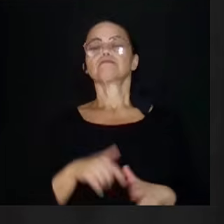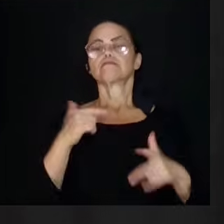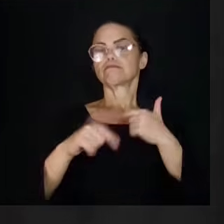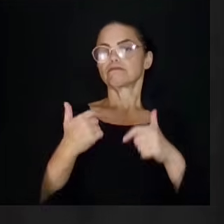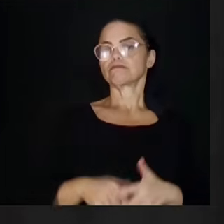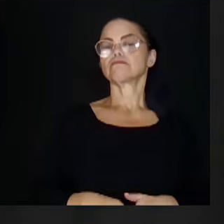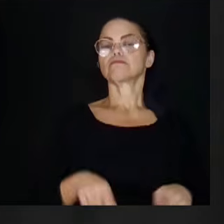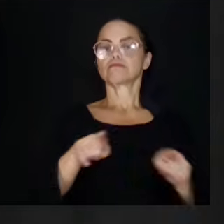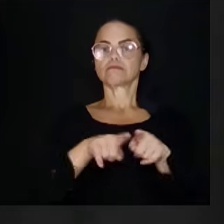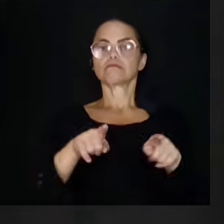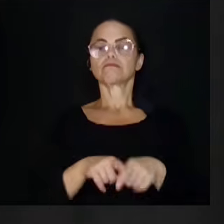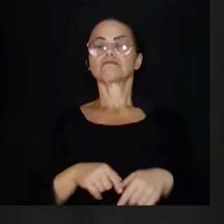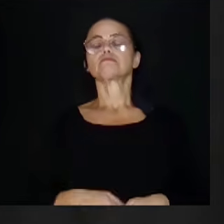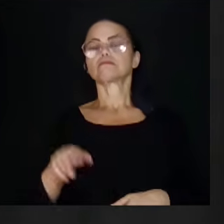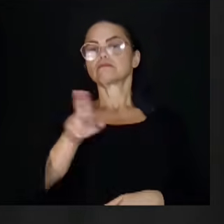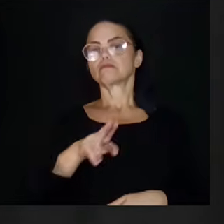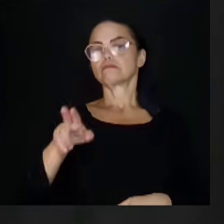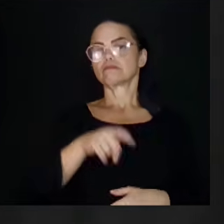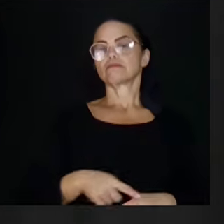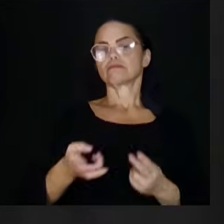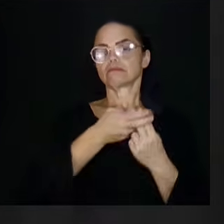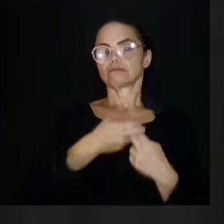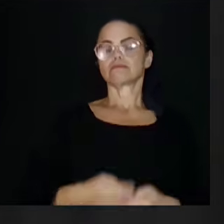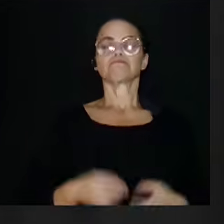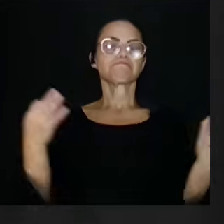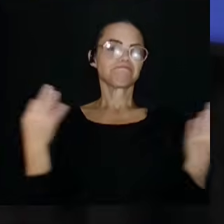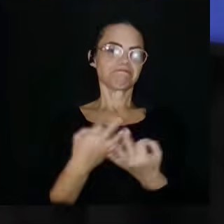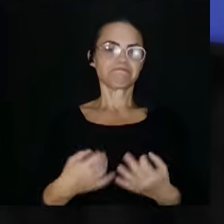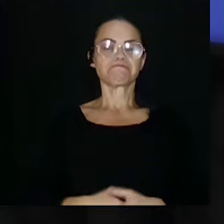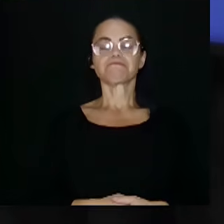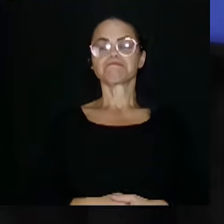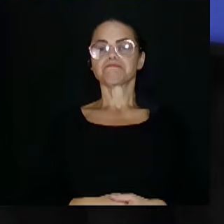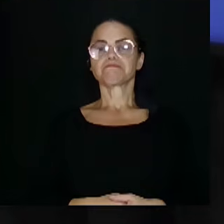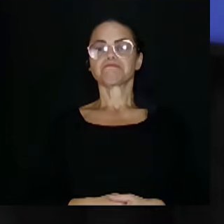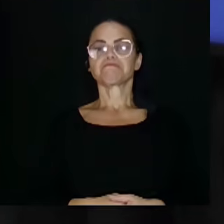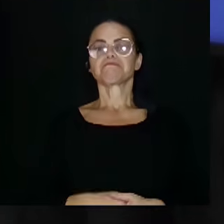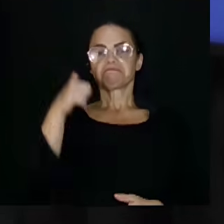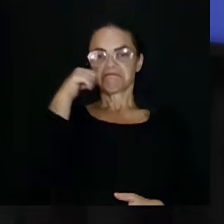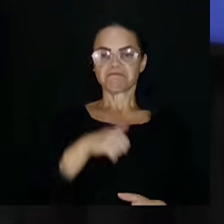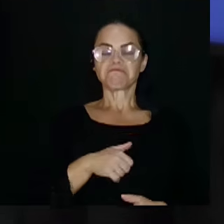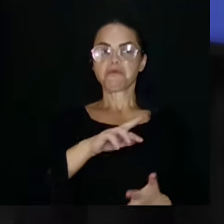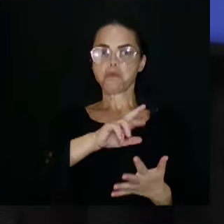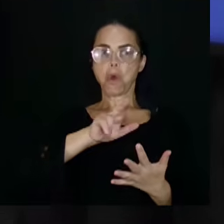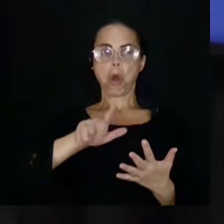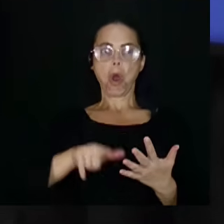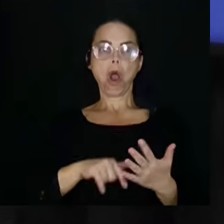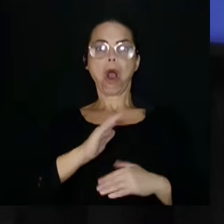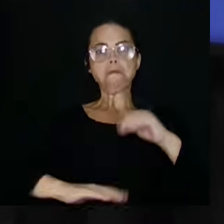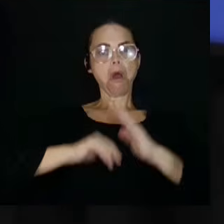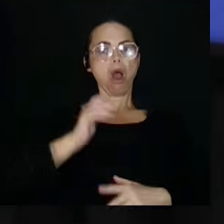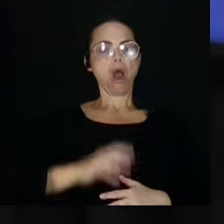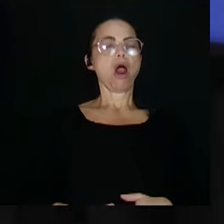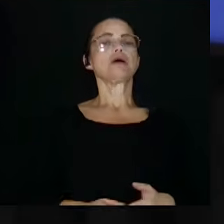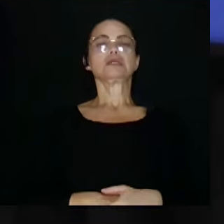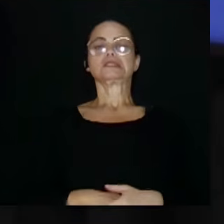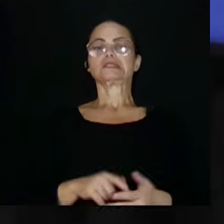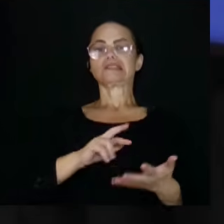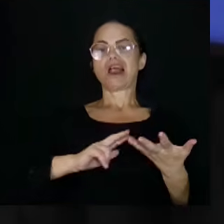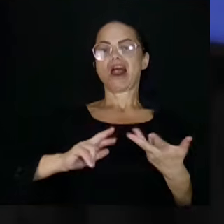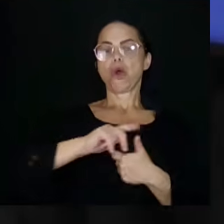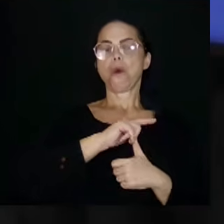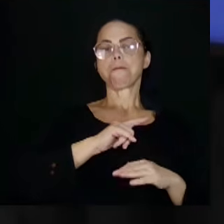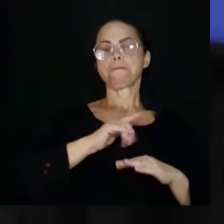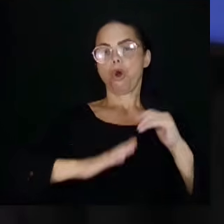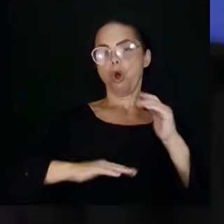usuários do SUS. Perfeito. Você é uma mulher múltipla, né? É uma mulher de múltiplas